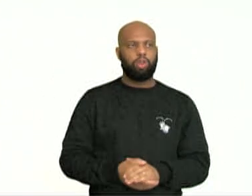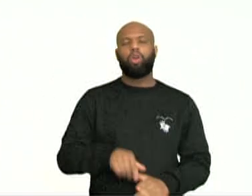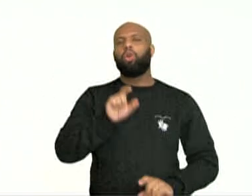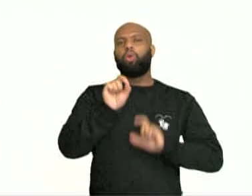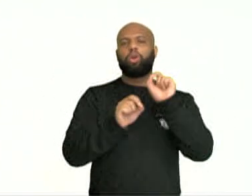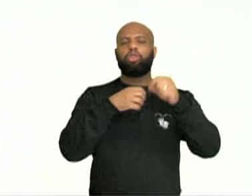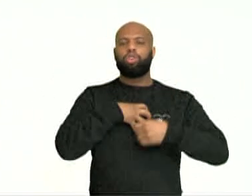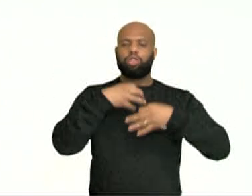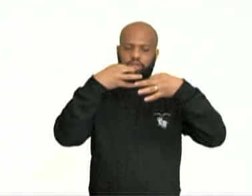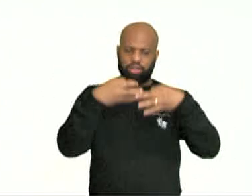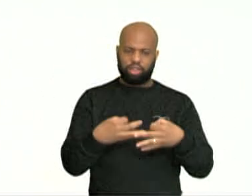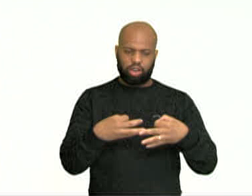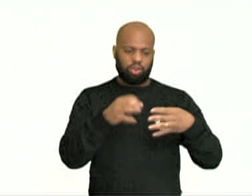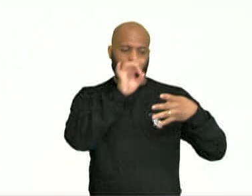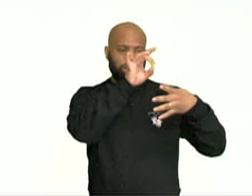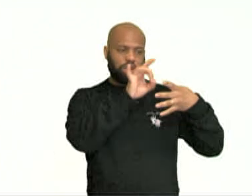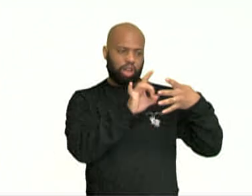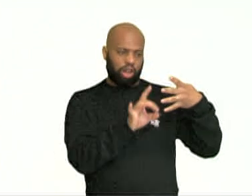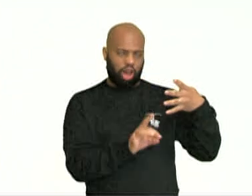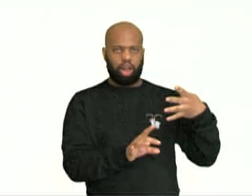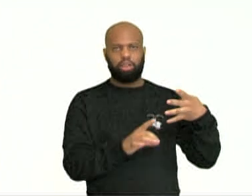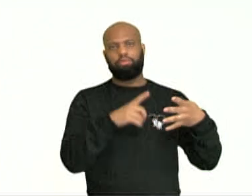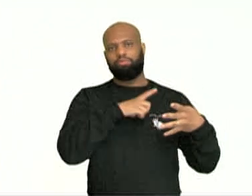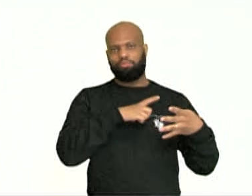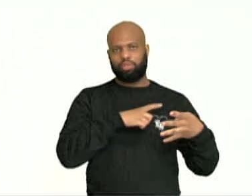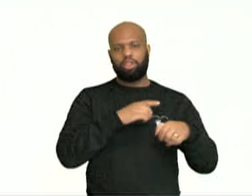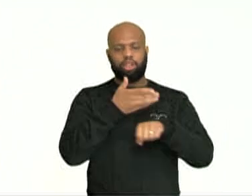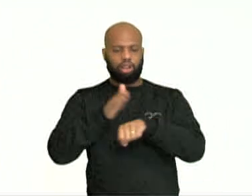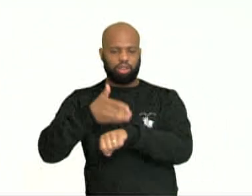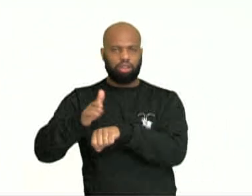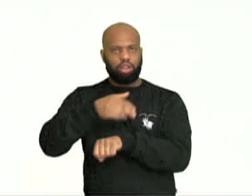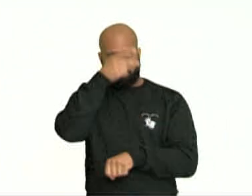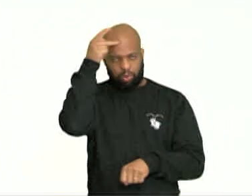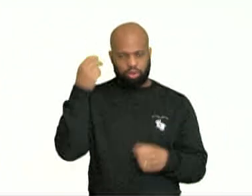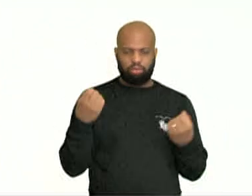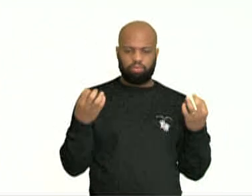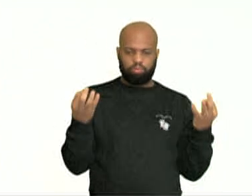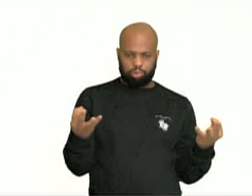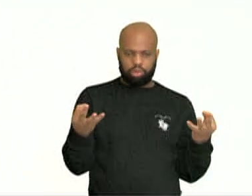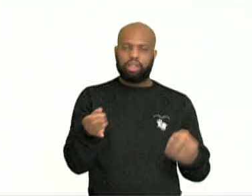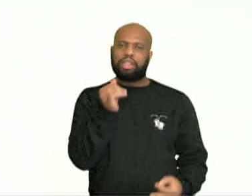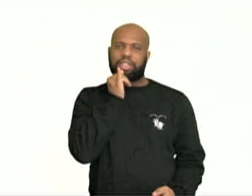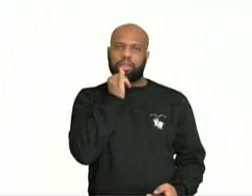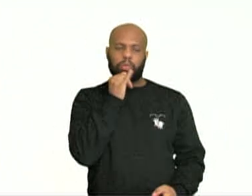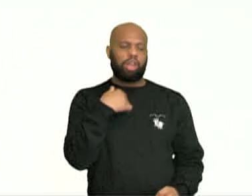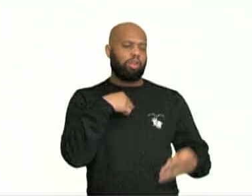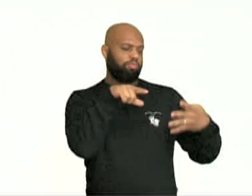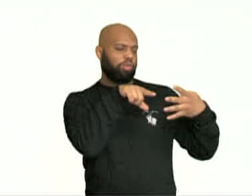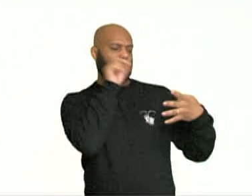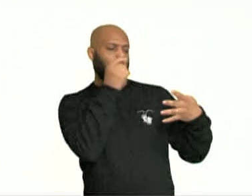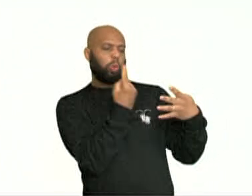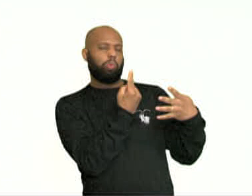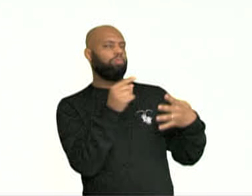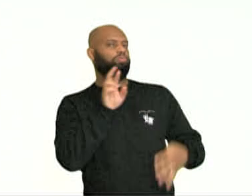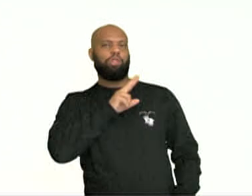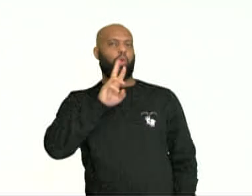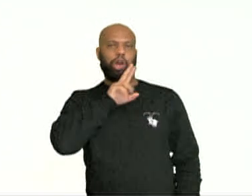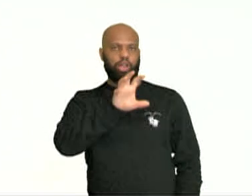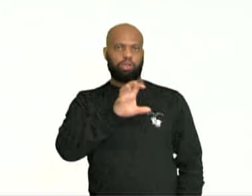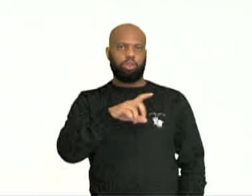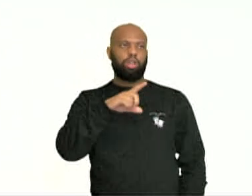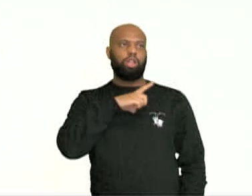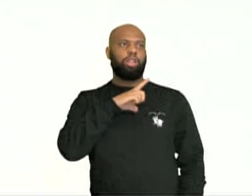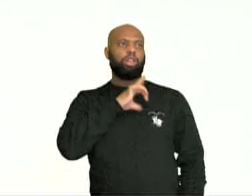um pouquinho de cada na rotina do praticante. Então, o ideal não é eu fragmentar, eu escolher somente uma,